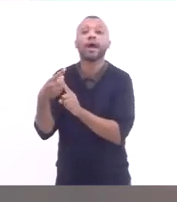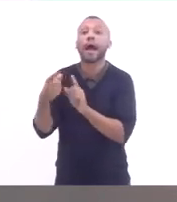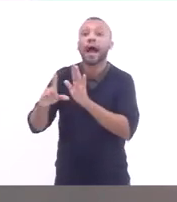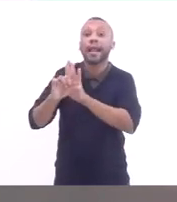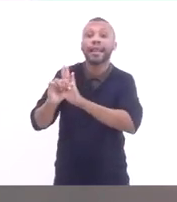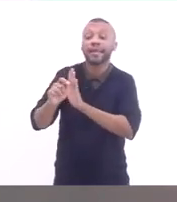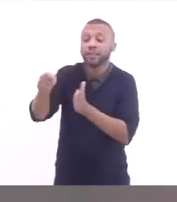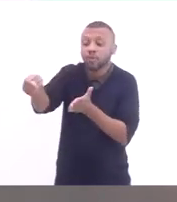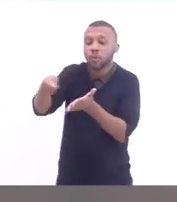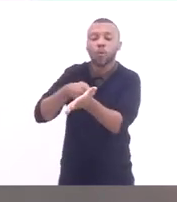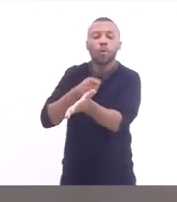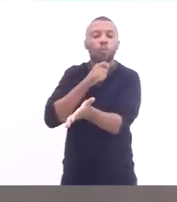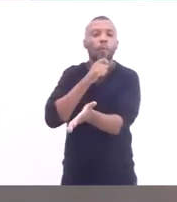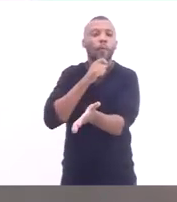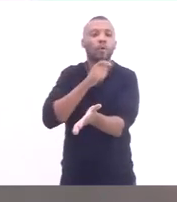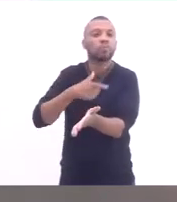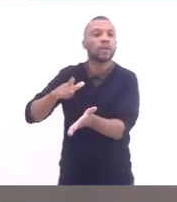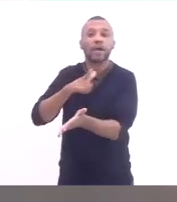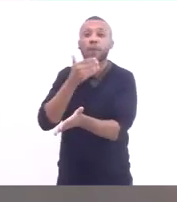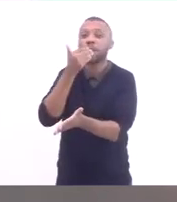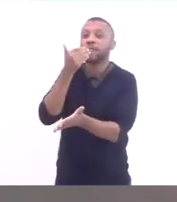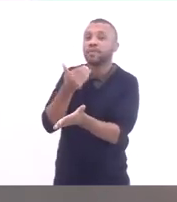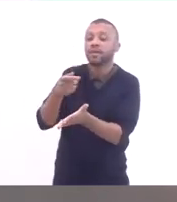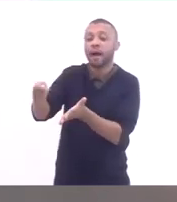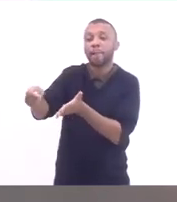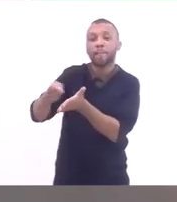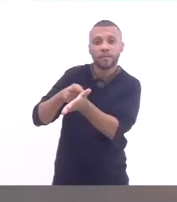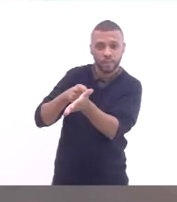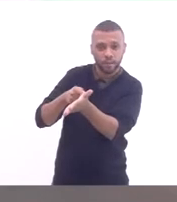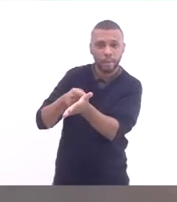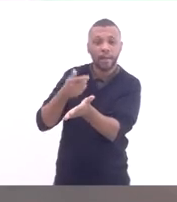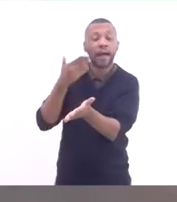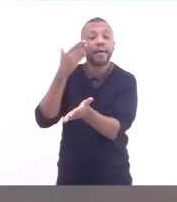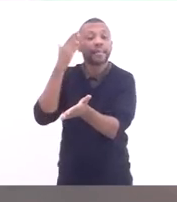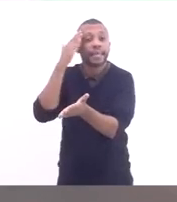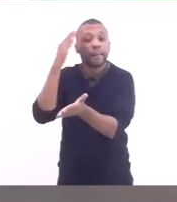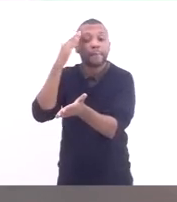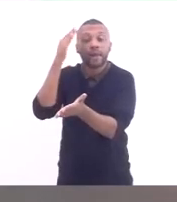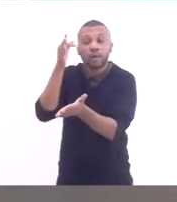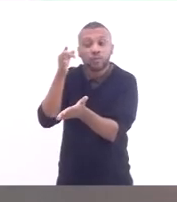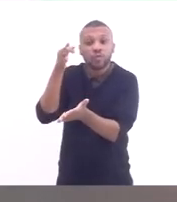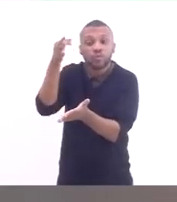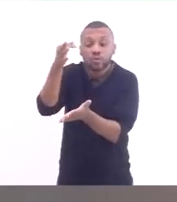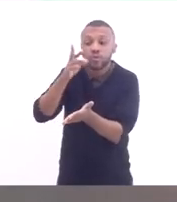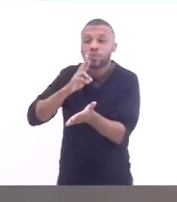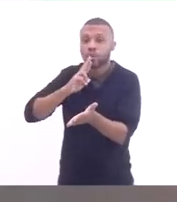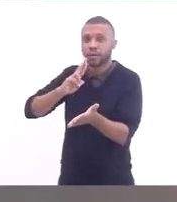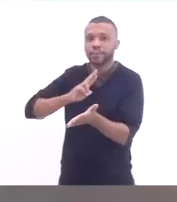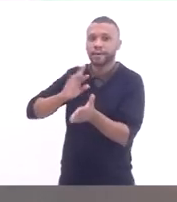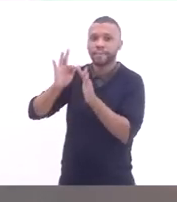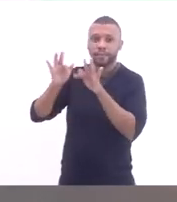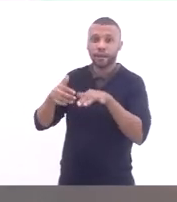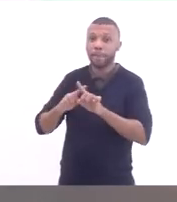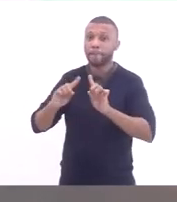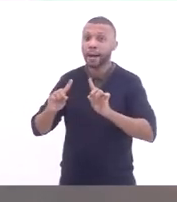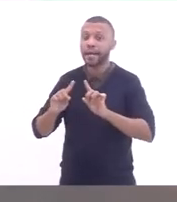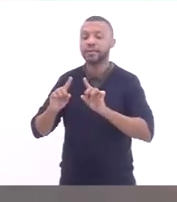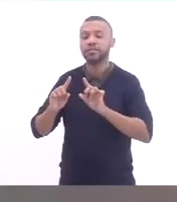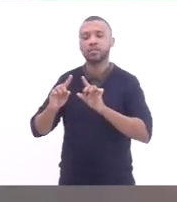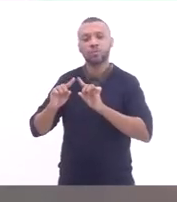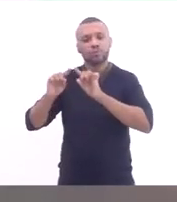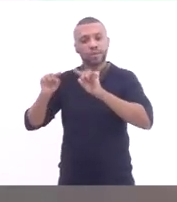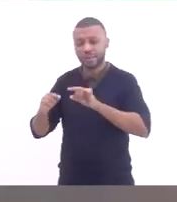Eu prefiro a promulgação para ver a redação final. Mas, segundo a assessoria fiscal da